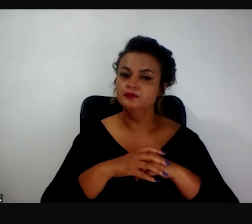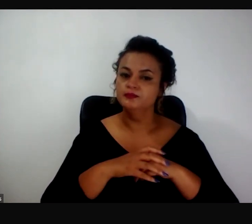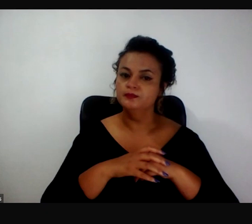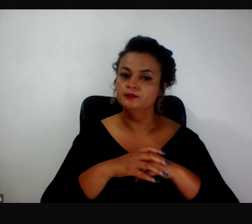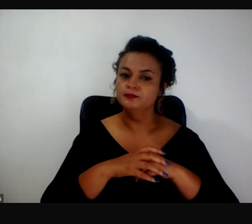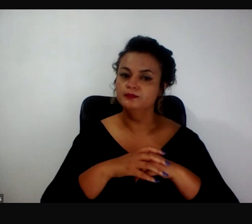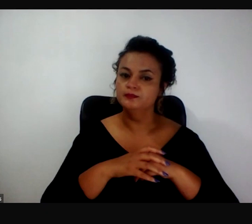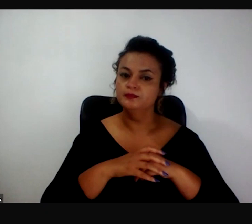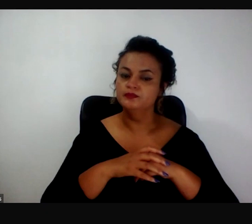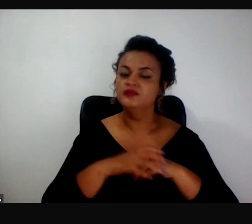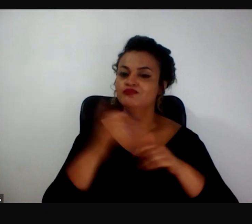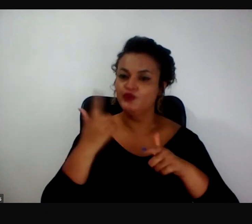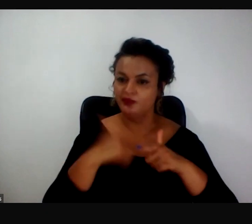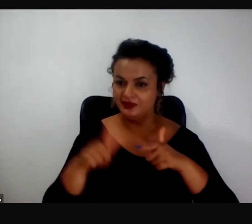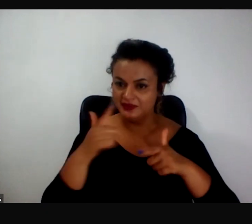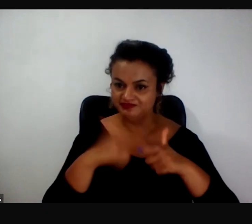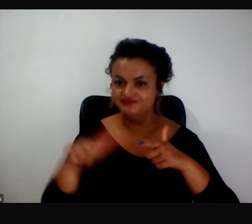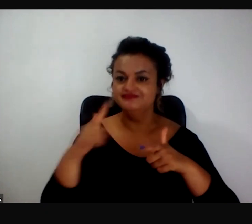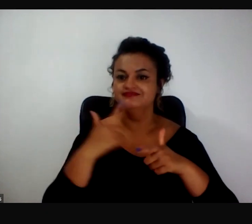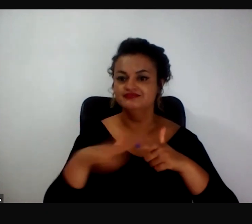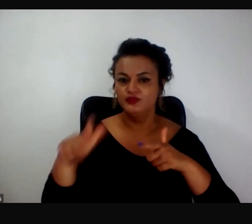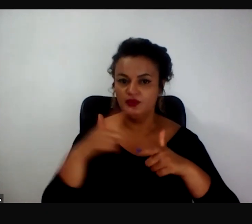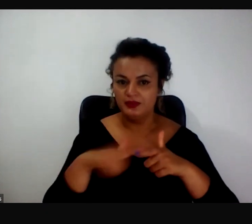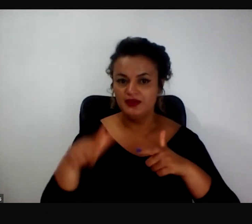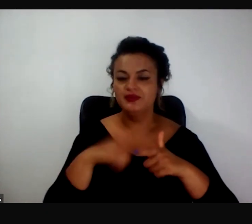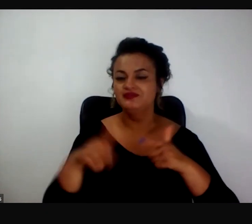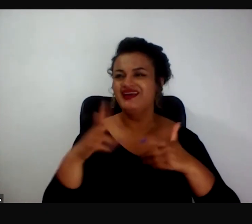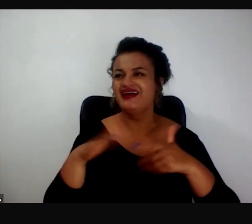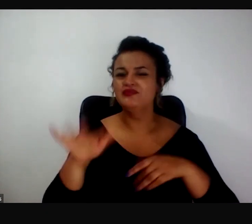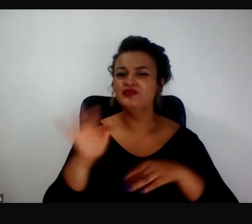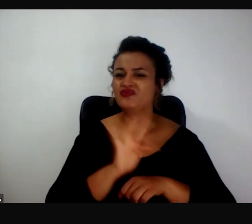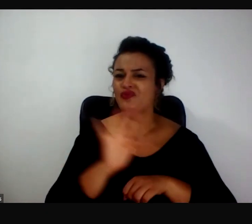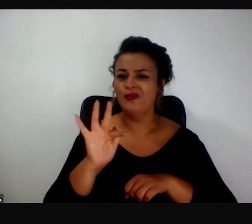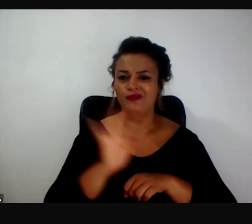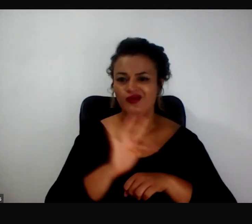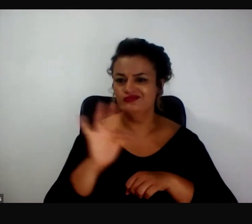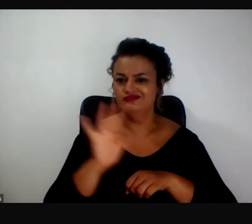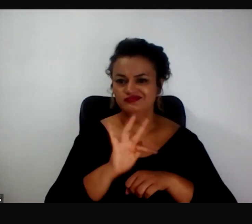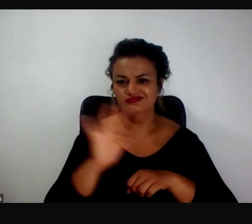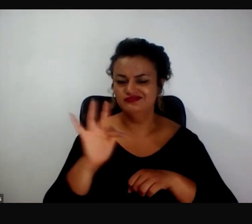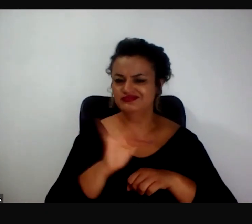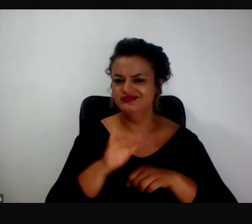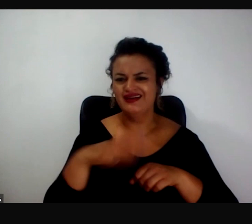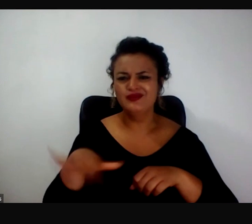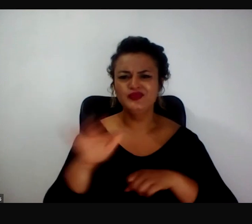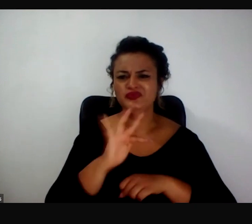um grande problema que foi o formalismo, a interpretação muito formalista